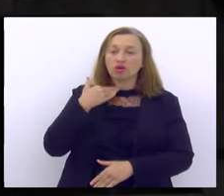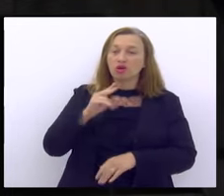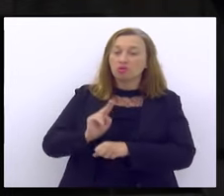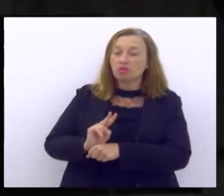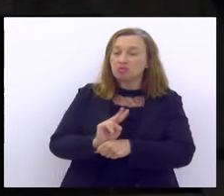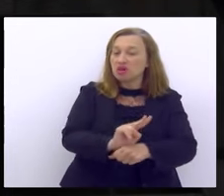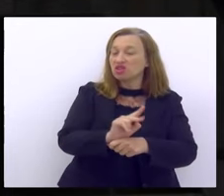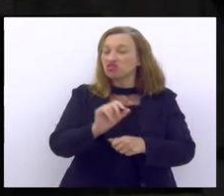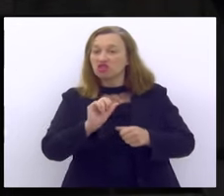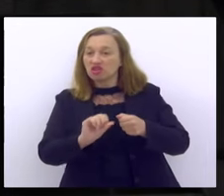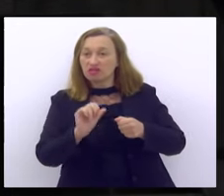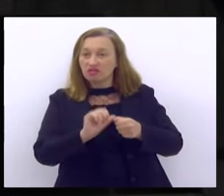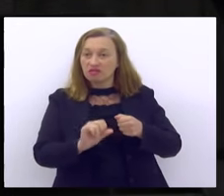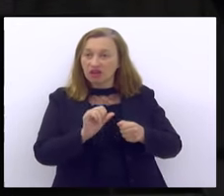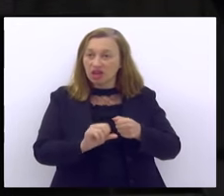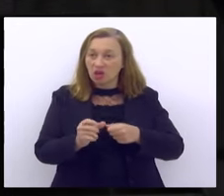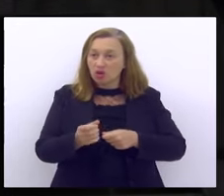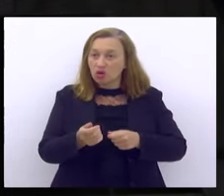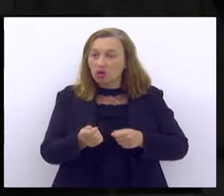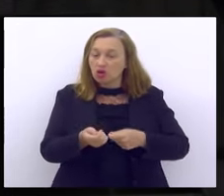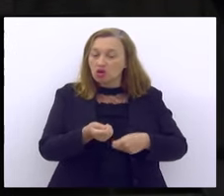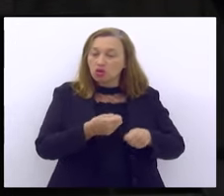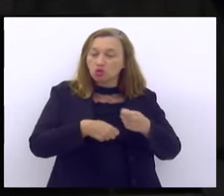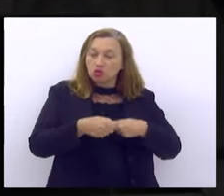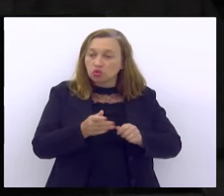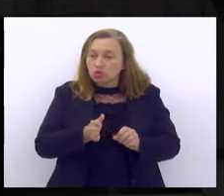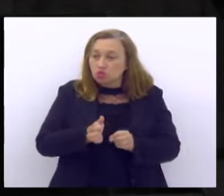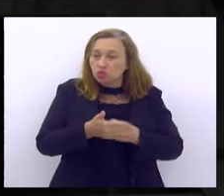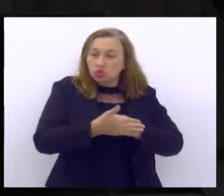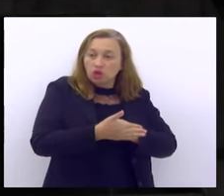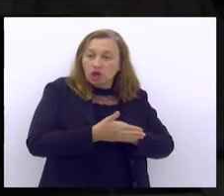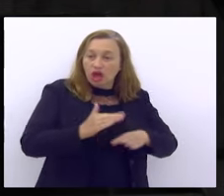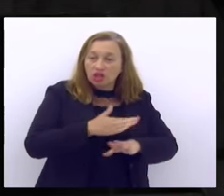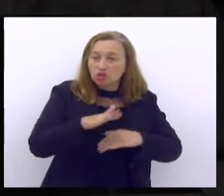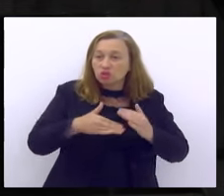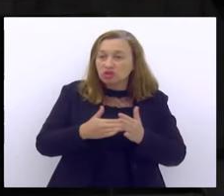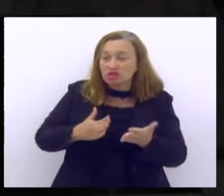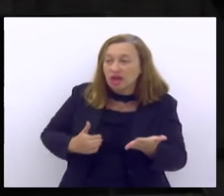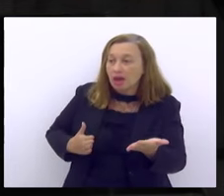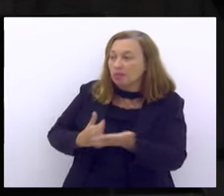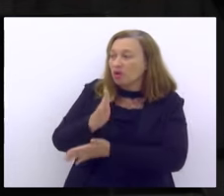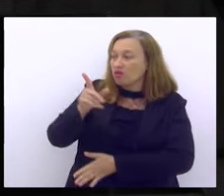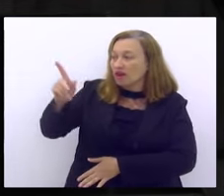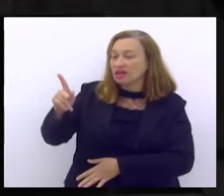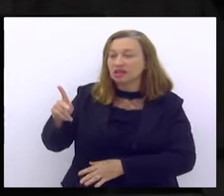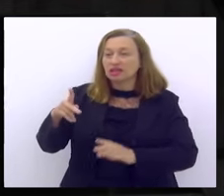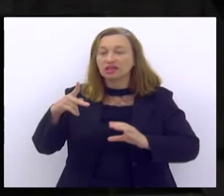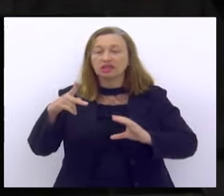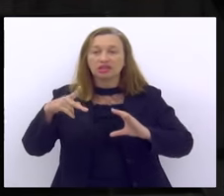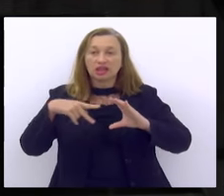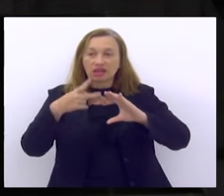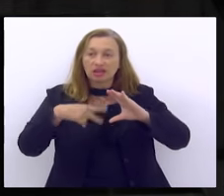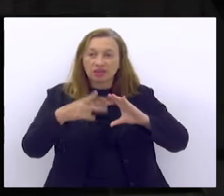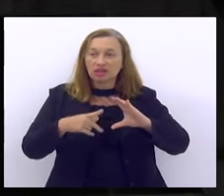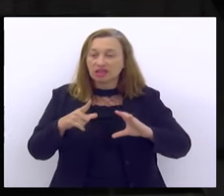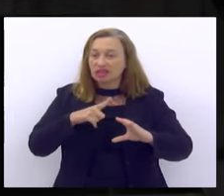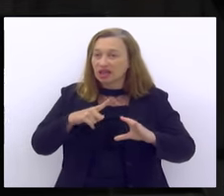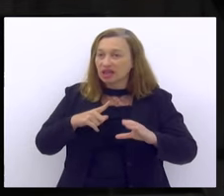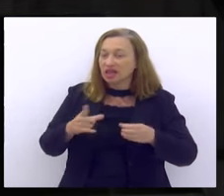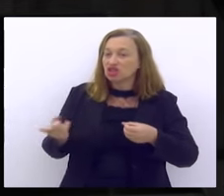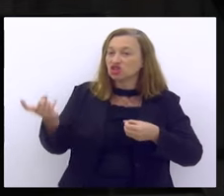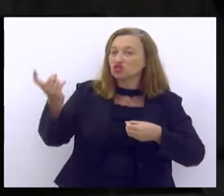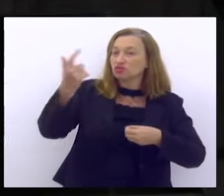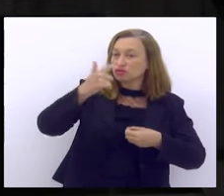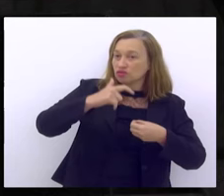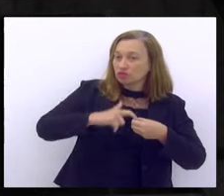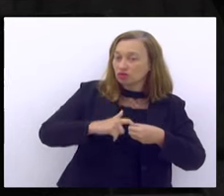que ele faz, macumunado com todos que aprovam para ele na Câmara, que vai garantir a ele a reeleição.